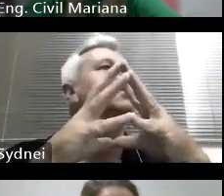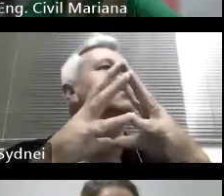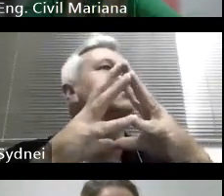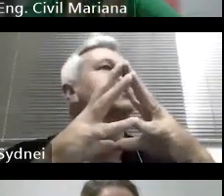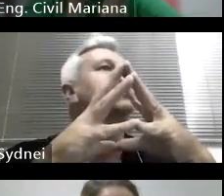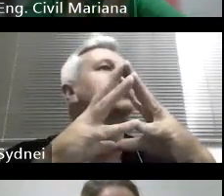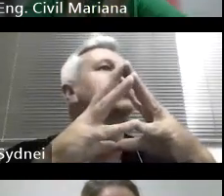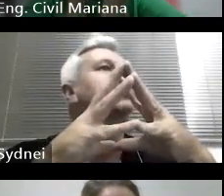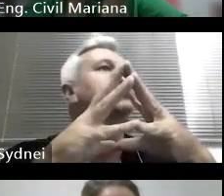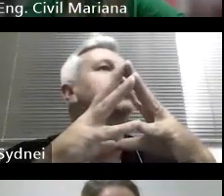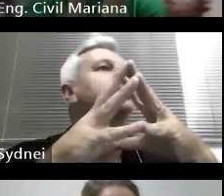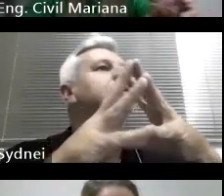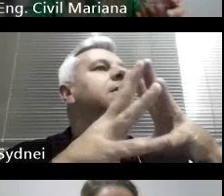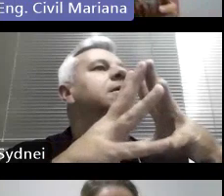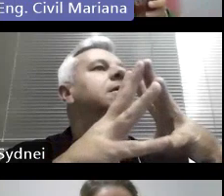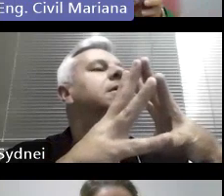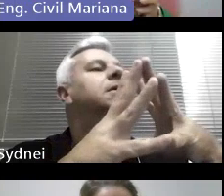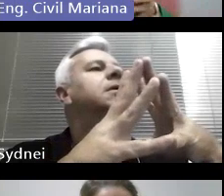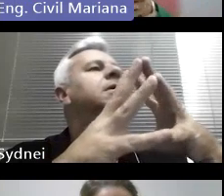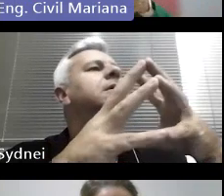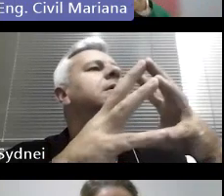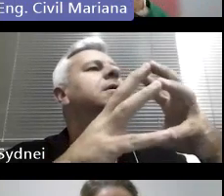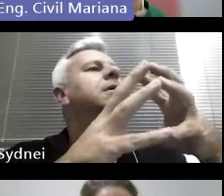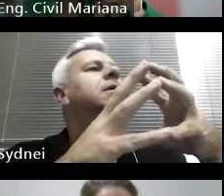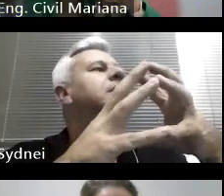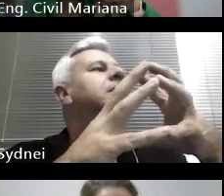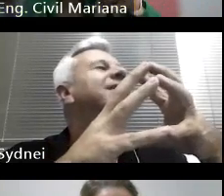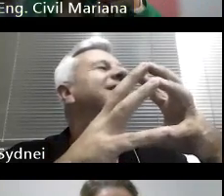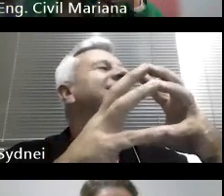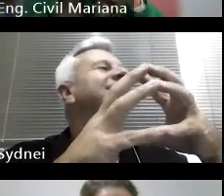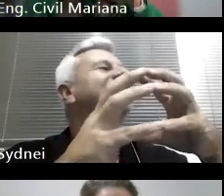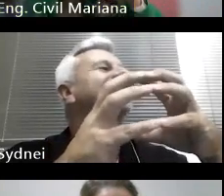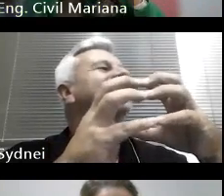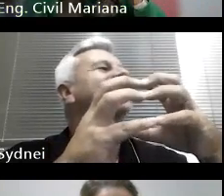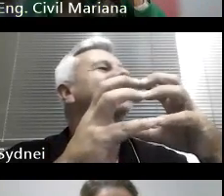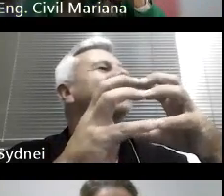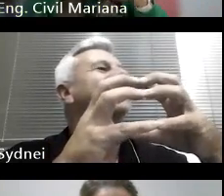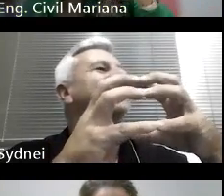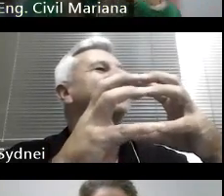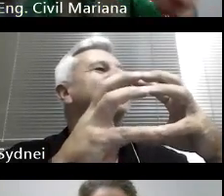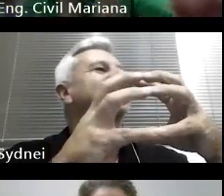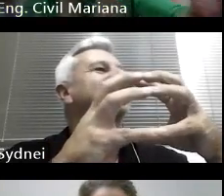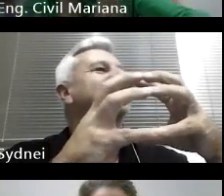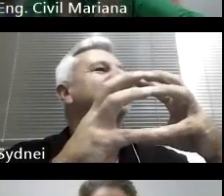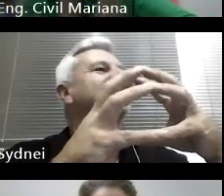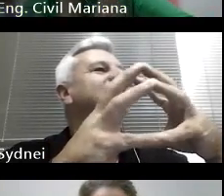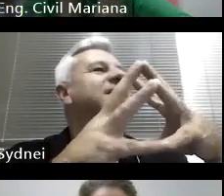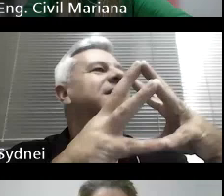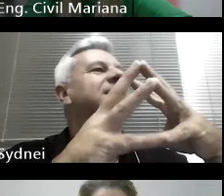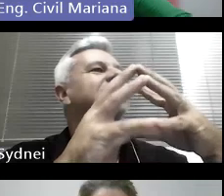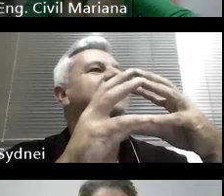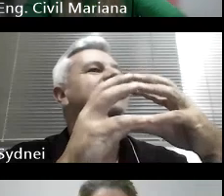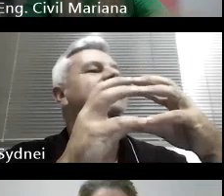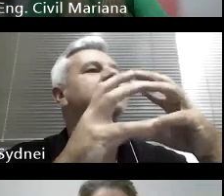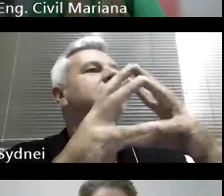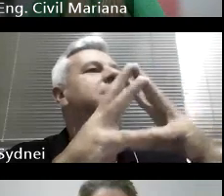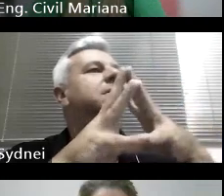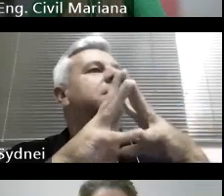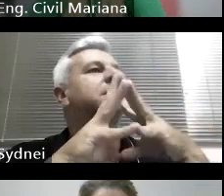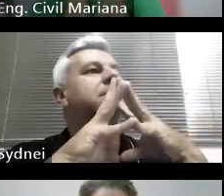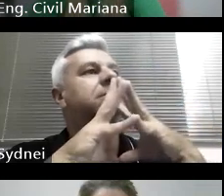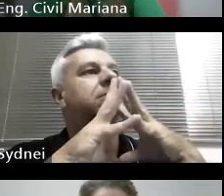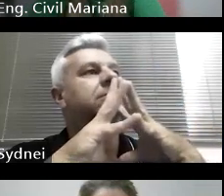e mais areia do que cimento Tipo e uma argamassa. argila. É uma areia vermelha. Então, ela não fixa. Você passa, você